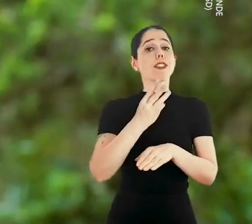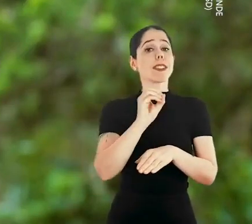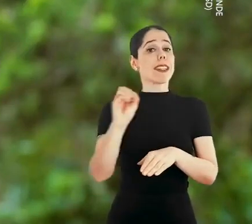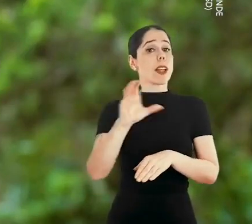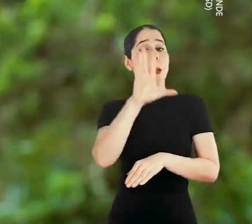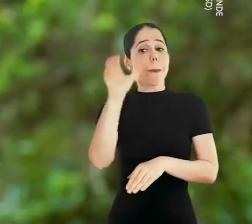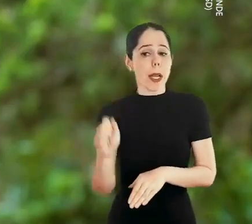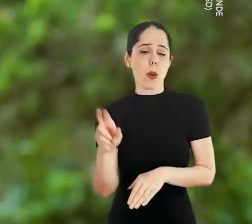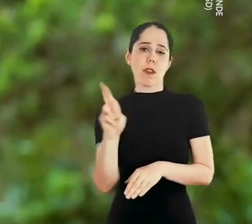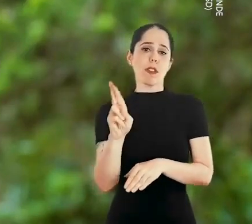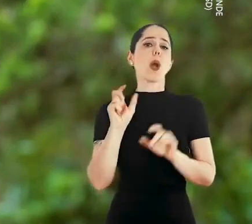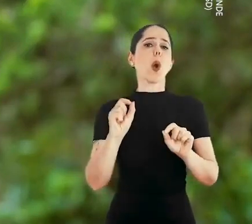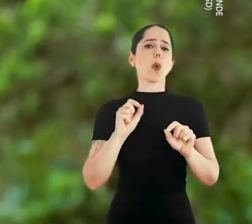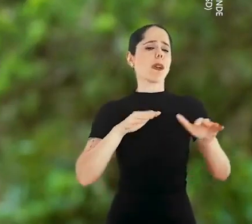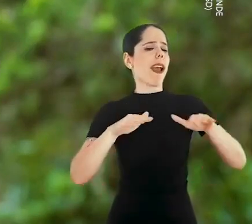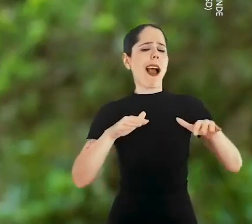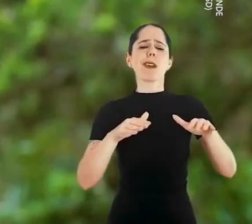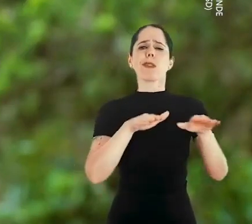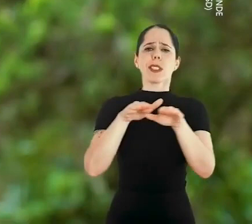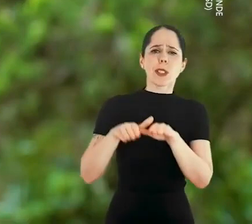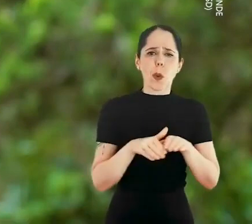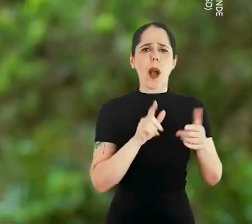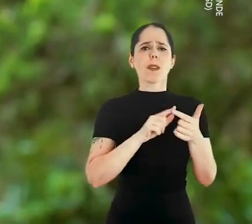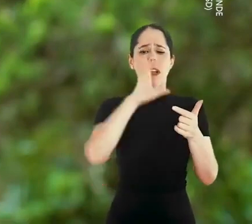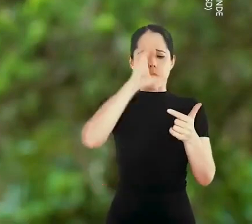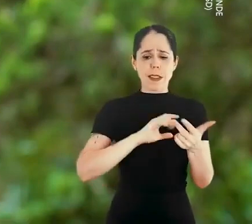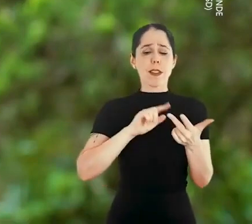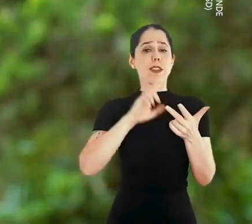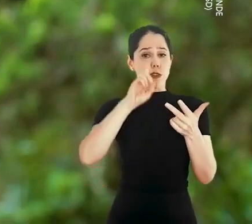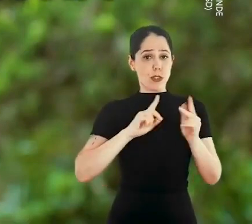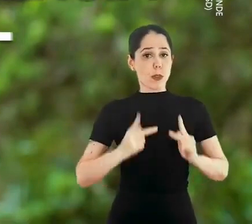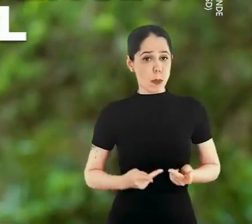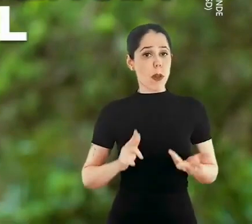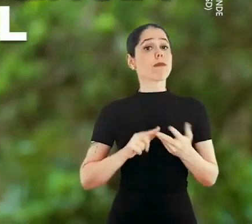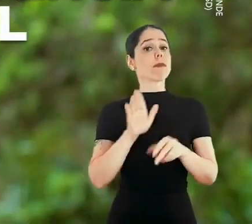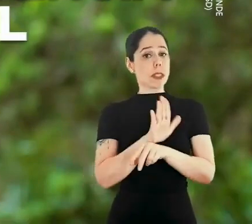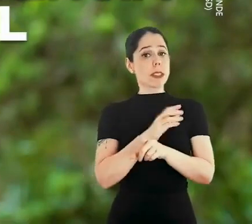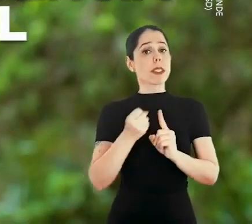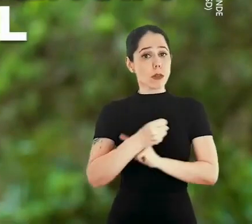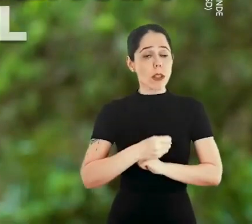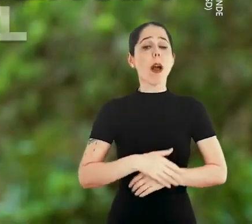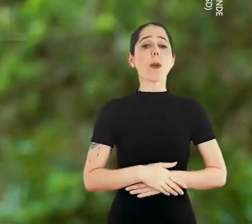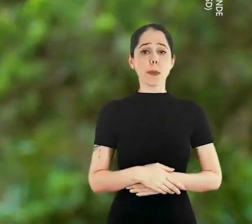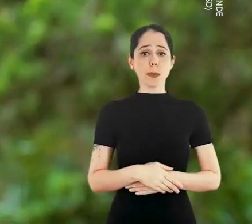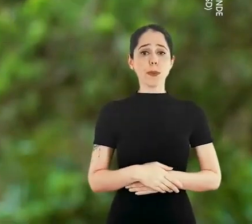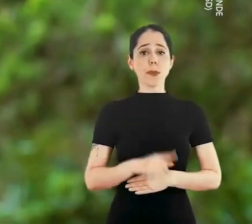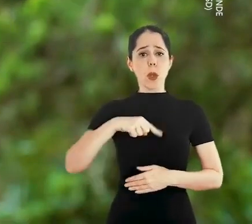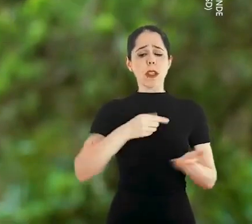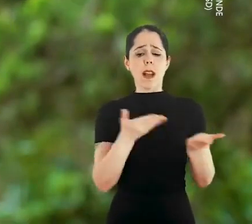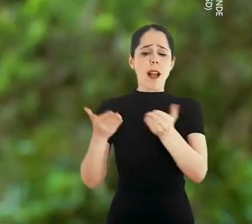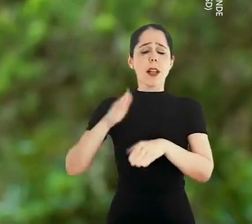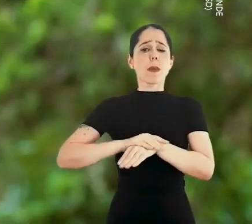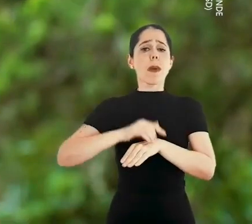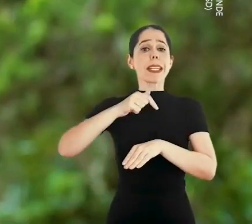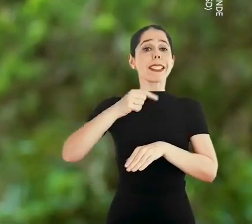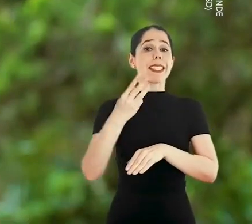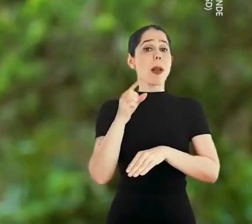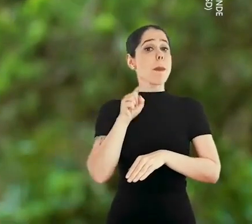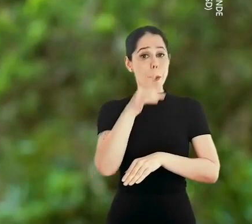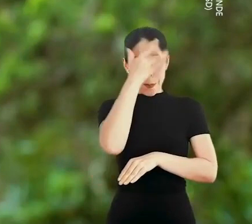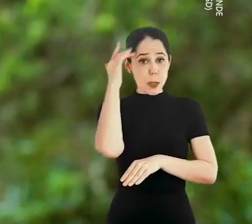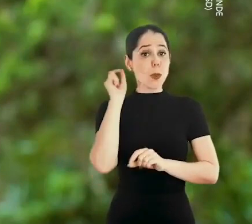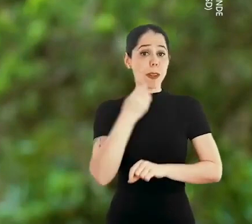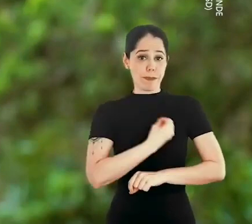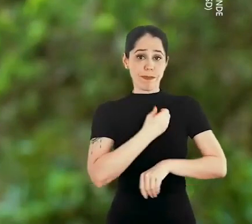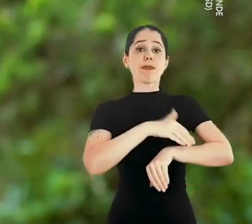milhões de reais em ações de igualdade, cidadania, direitos humanos e assistência social. Atendemos mais de 73